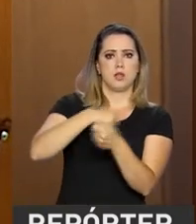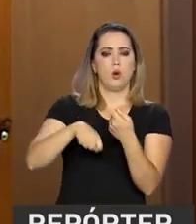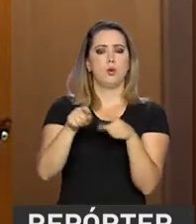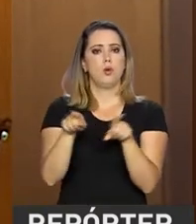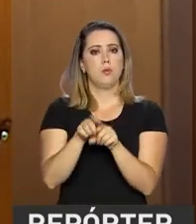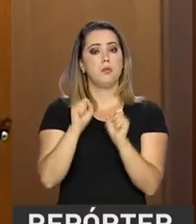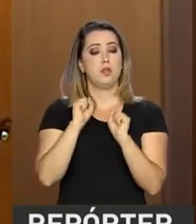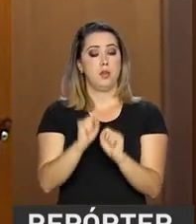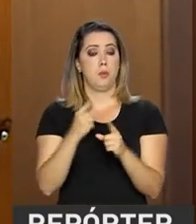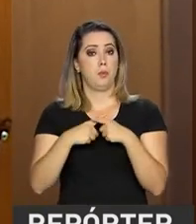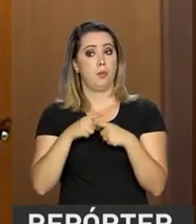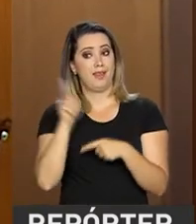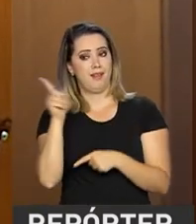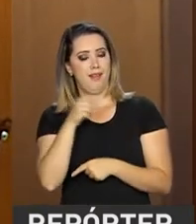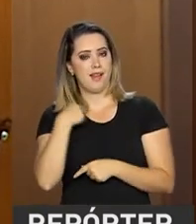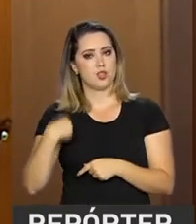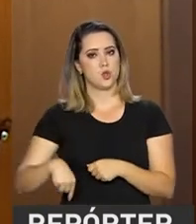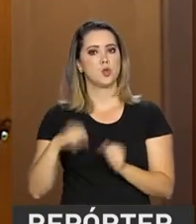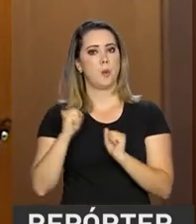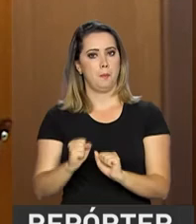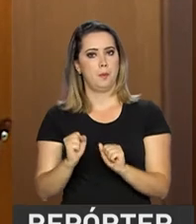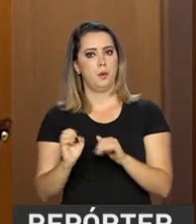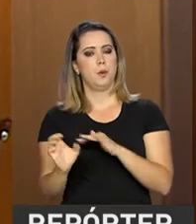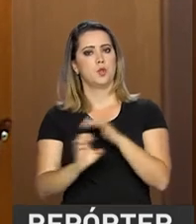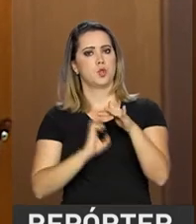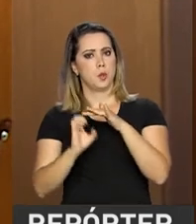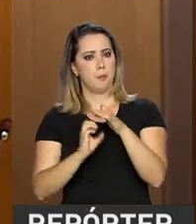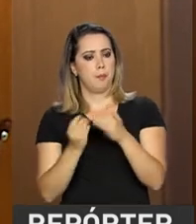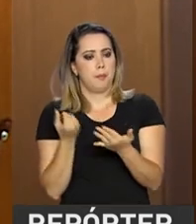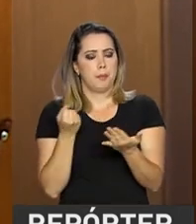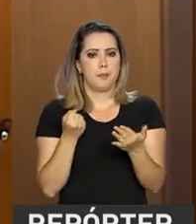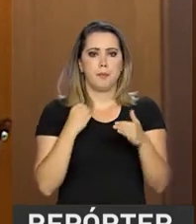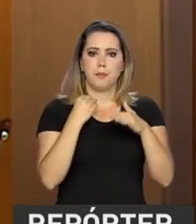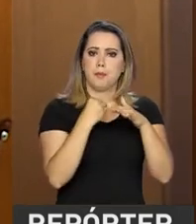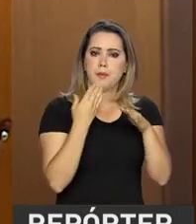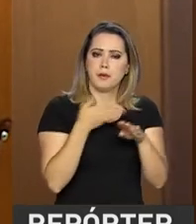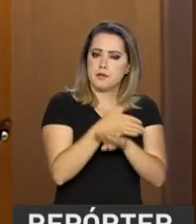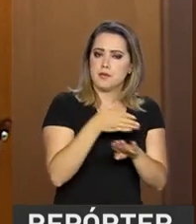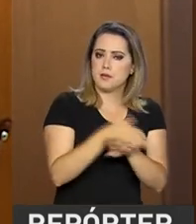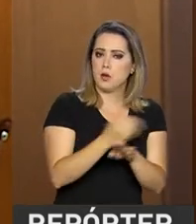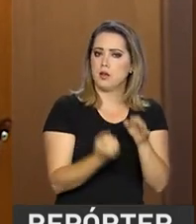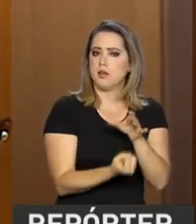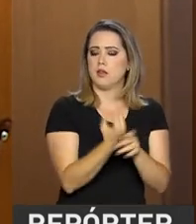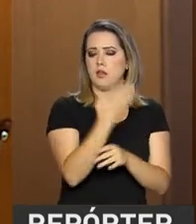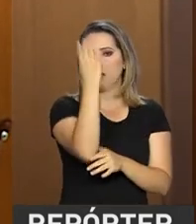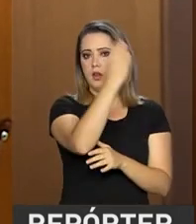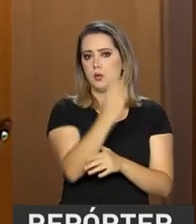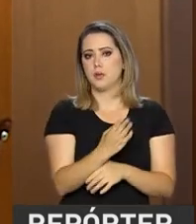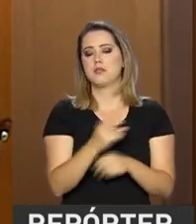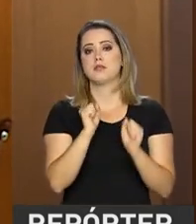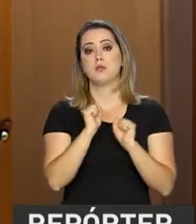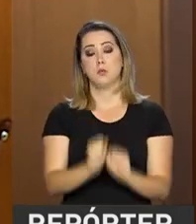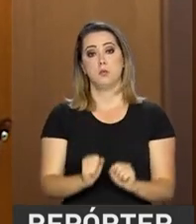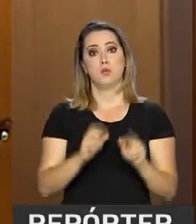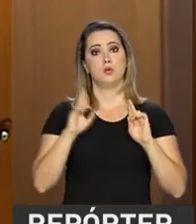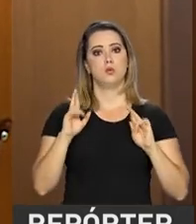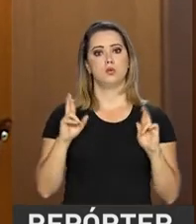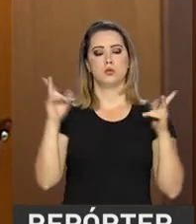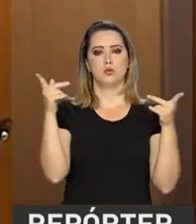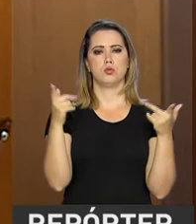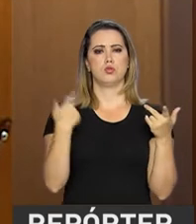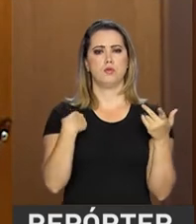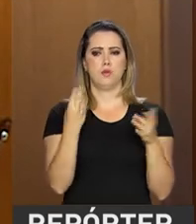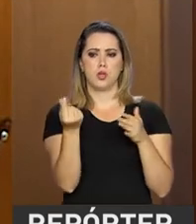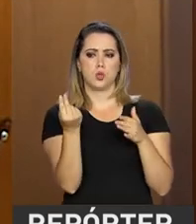investidoras nos nossos projetos de concessões que anuncia na semana passada eles poderão fazer a diferença em